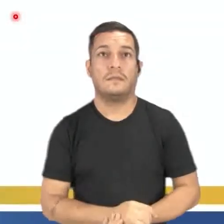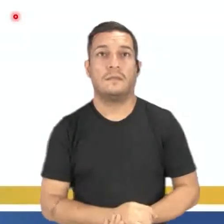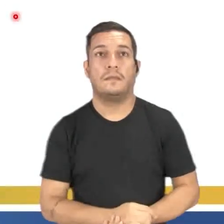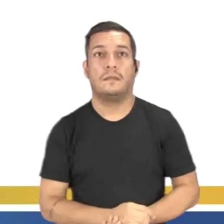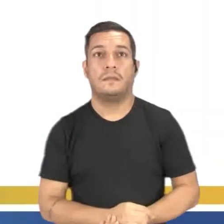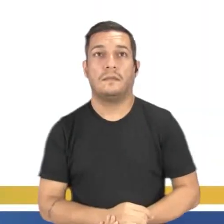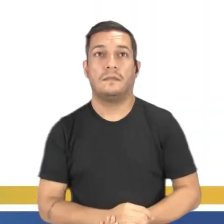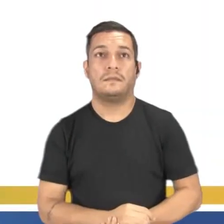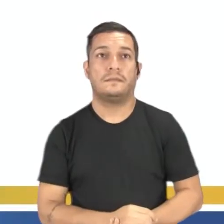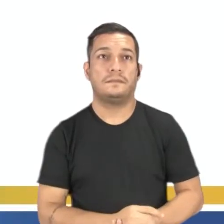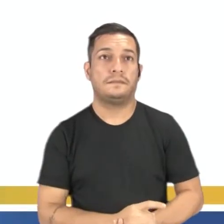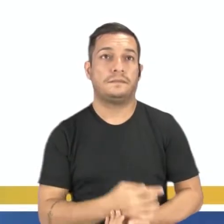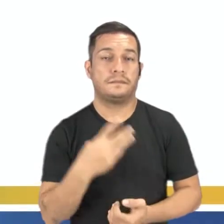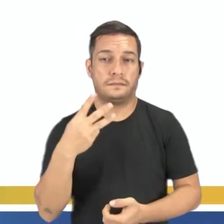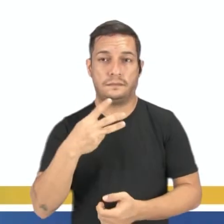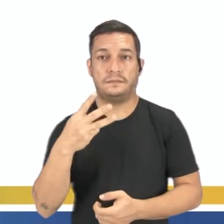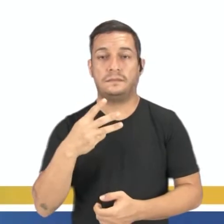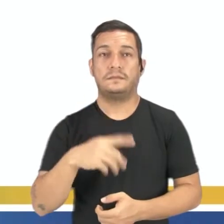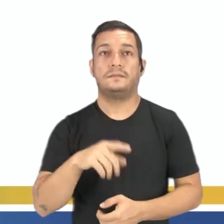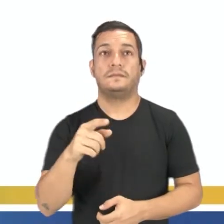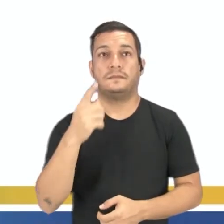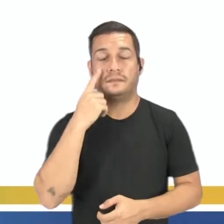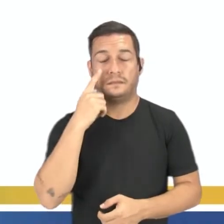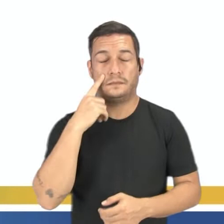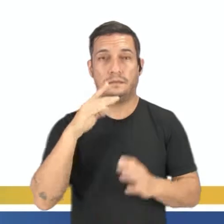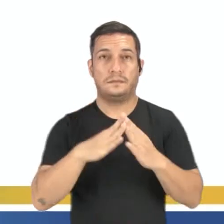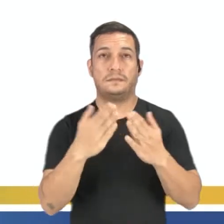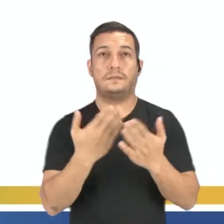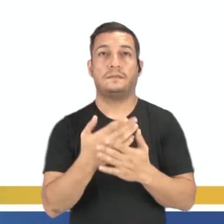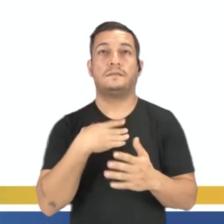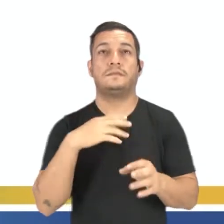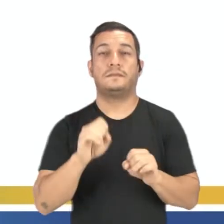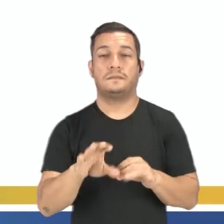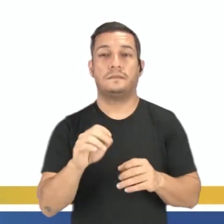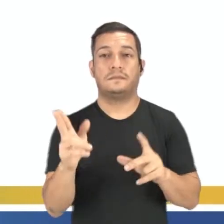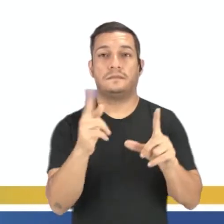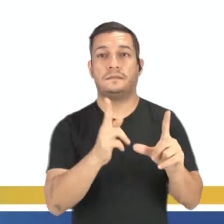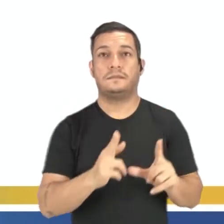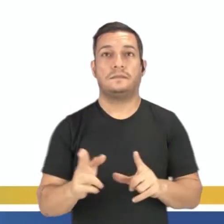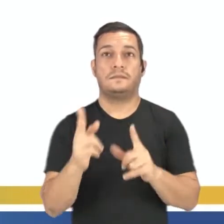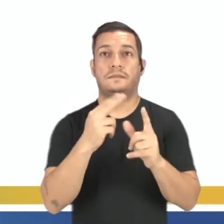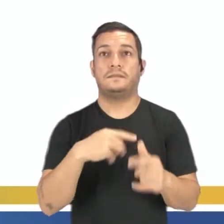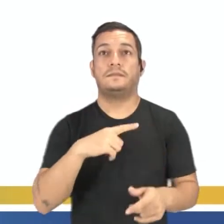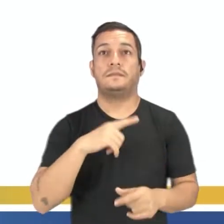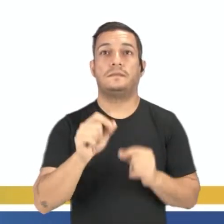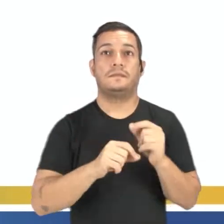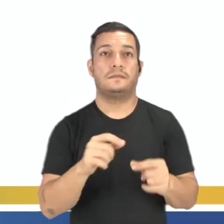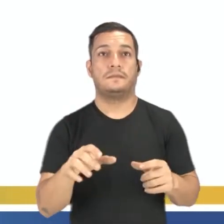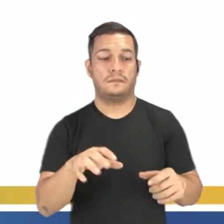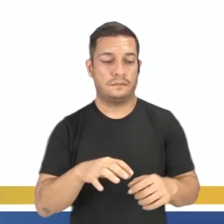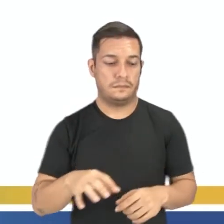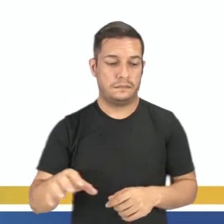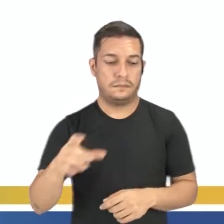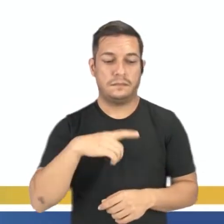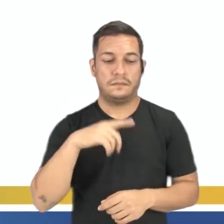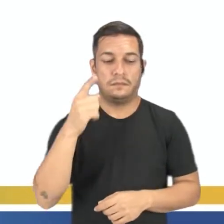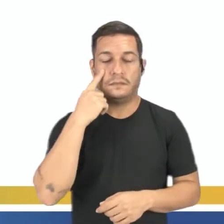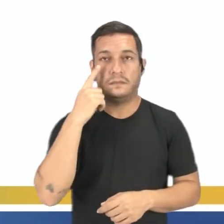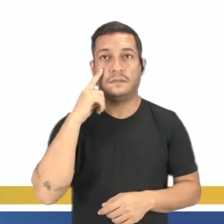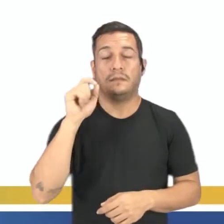poligonais. Na próxima situação, ele fala que uma escola de educação artística tem seus canteiros em